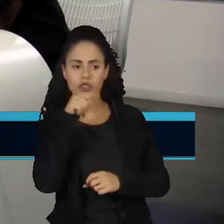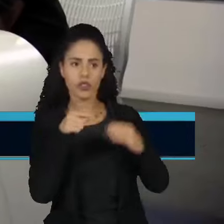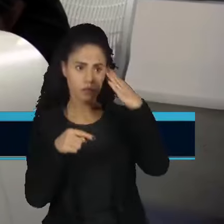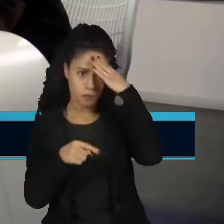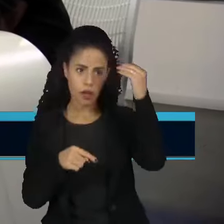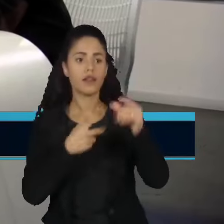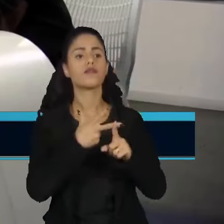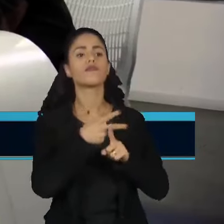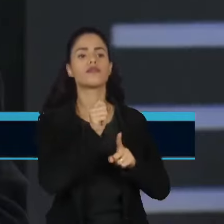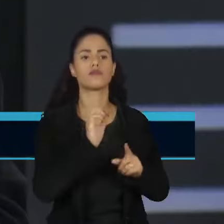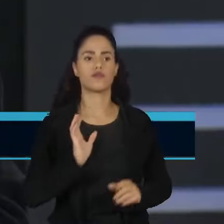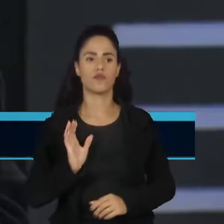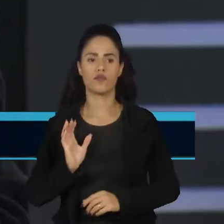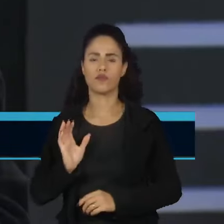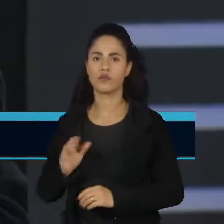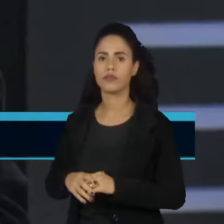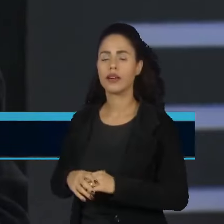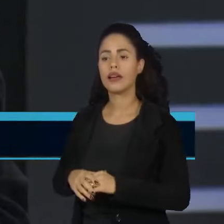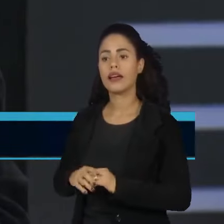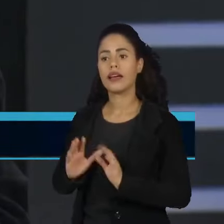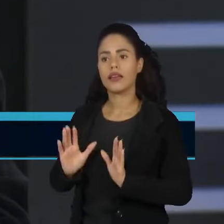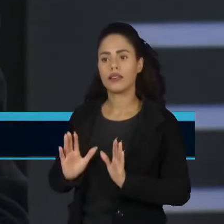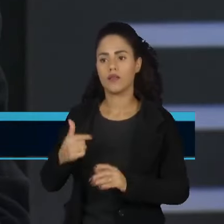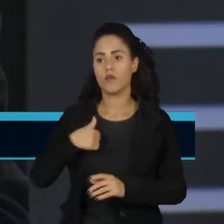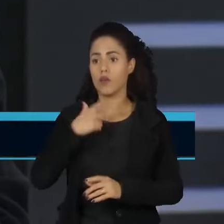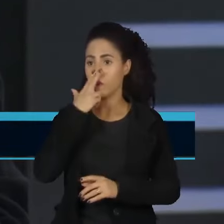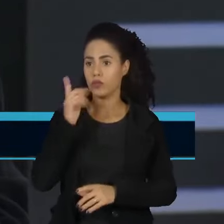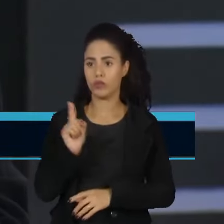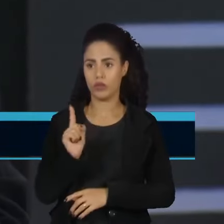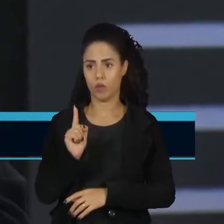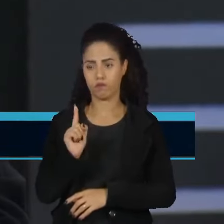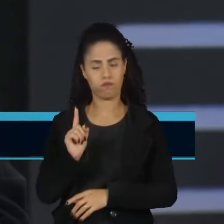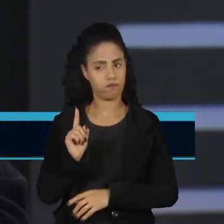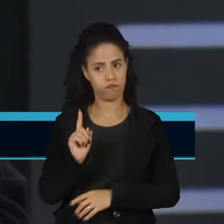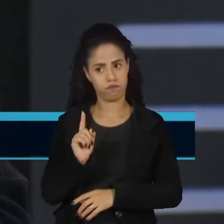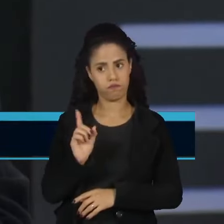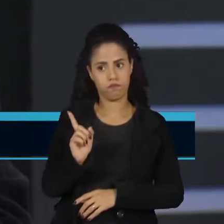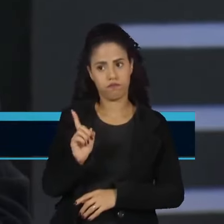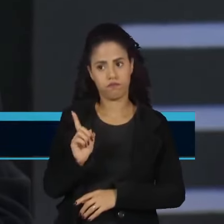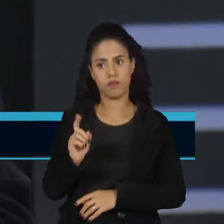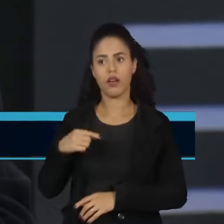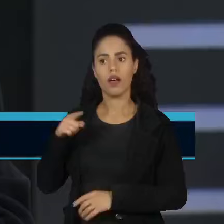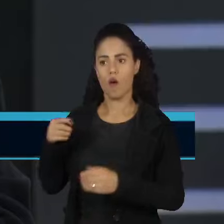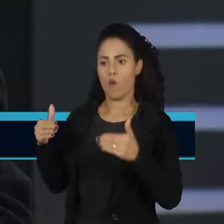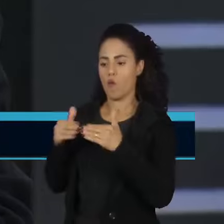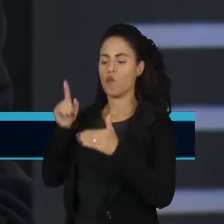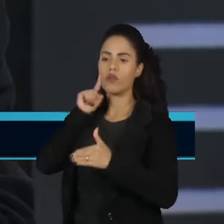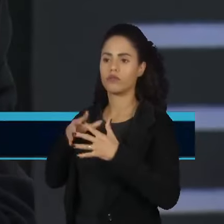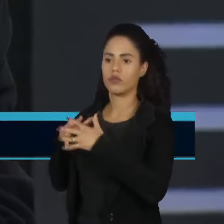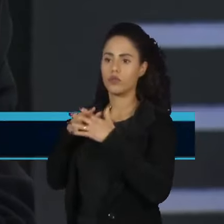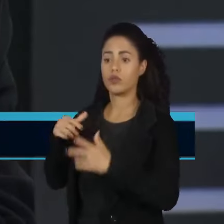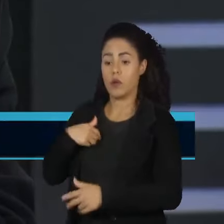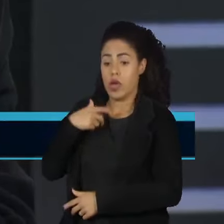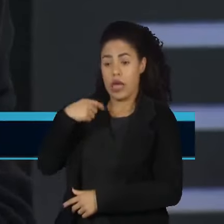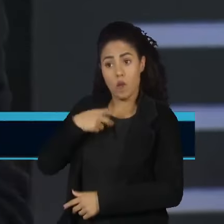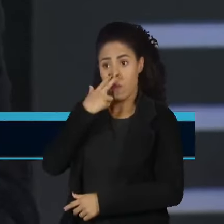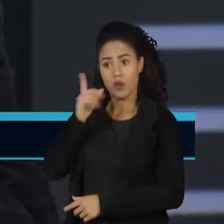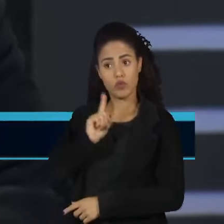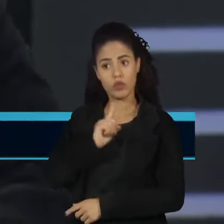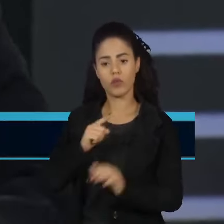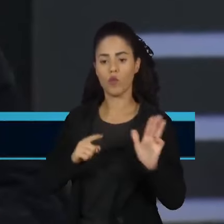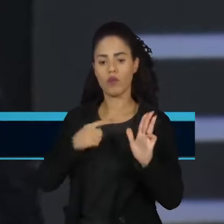também reconheceram? Eu tendo a achar que não segue a posição dos Estados Unidos, né?